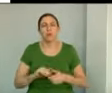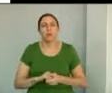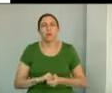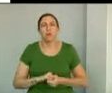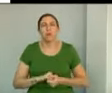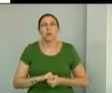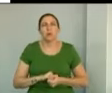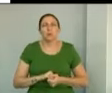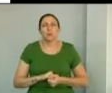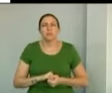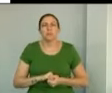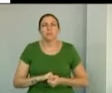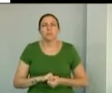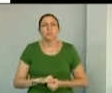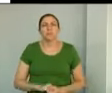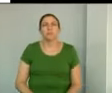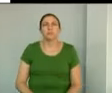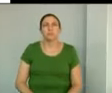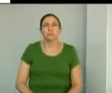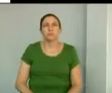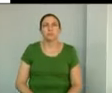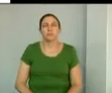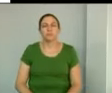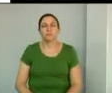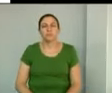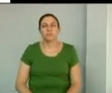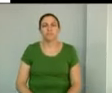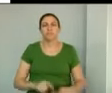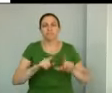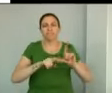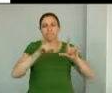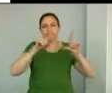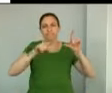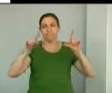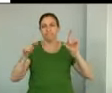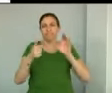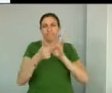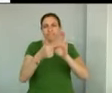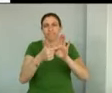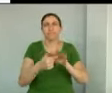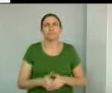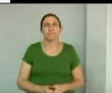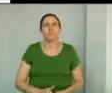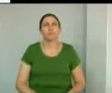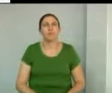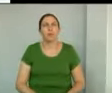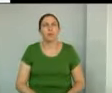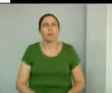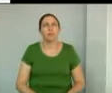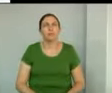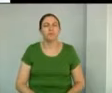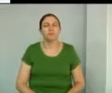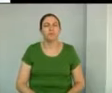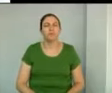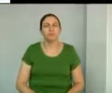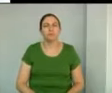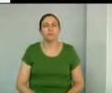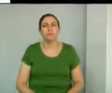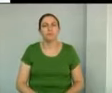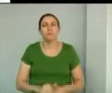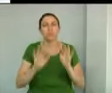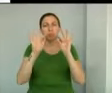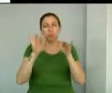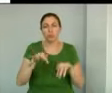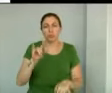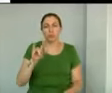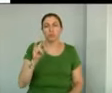total, né. Então, essa é a ilustração gráfica da distribuição então, da despesa por órgão de governo, né. E aqui, para terminar,